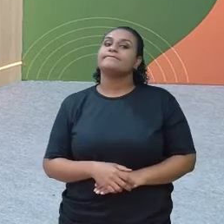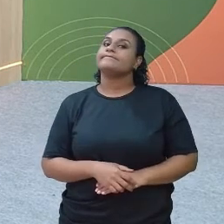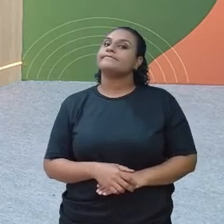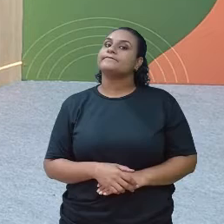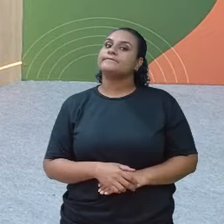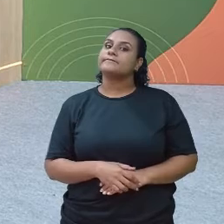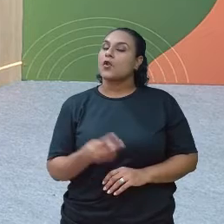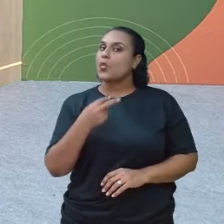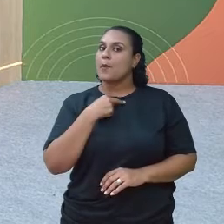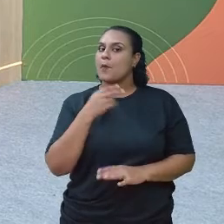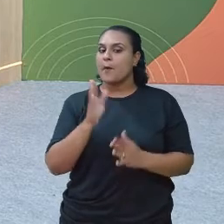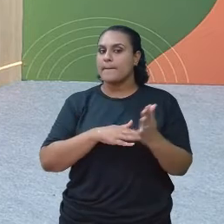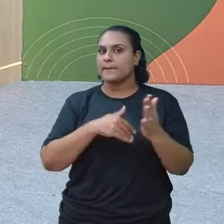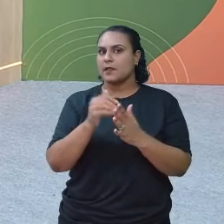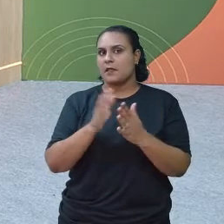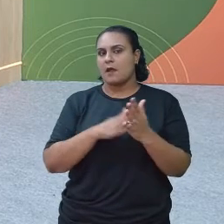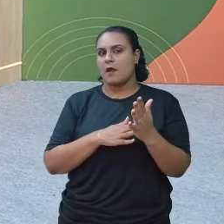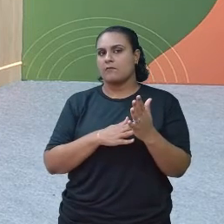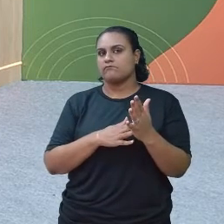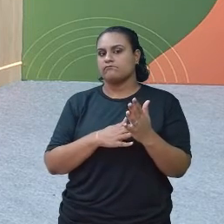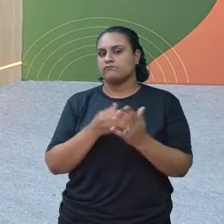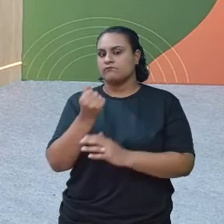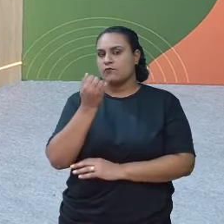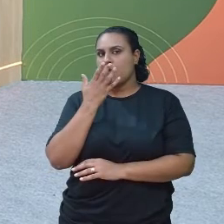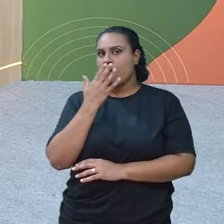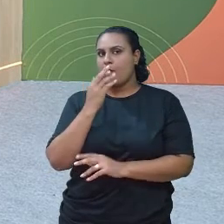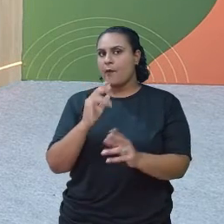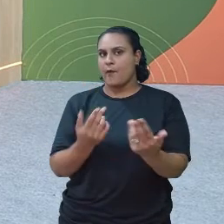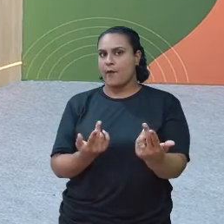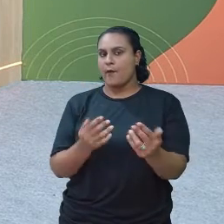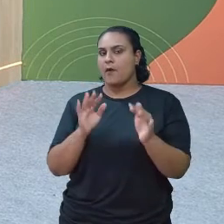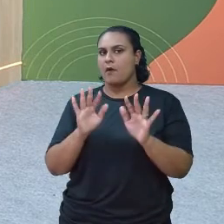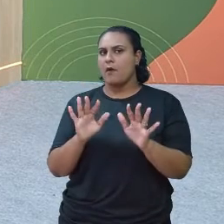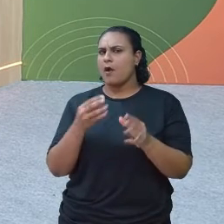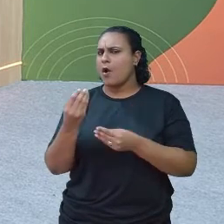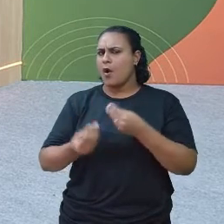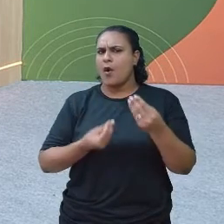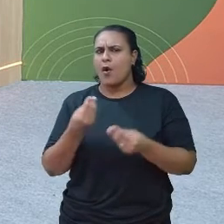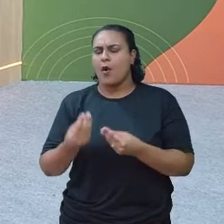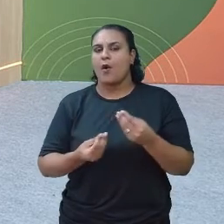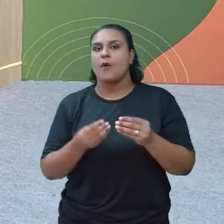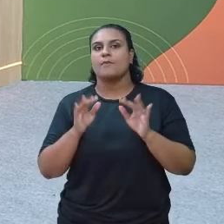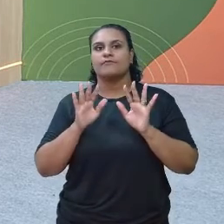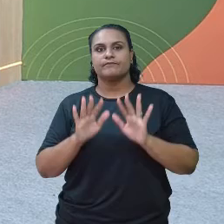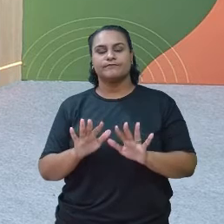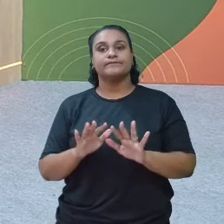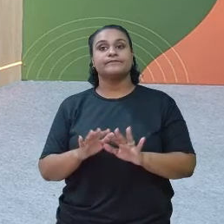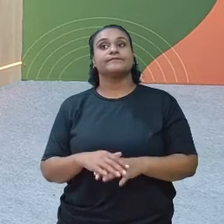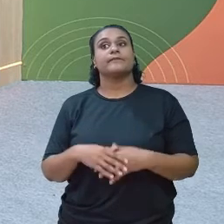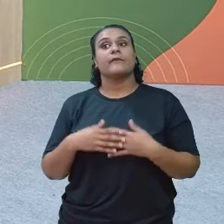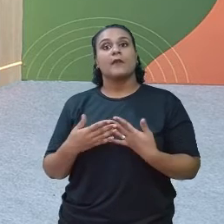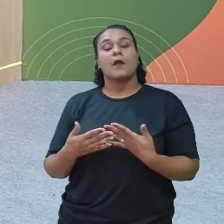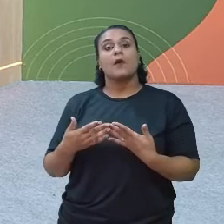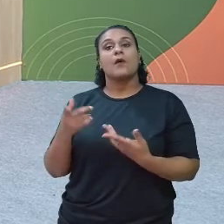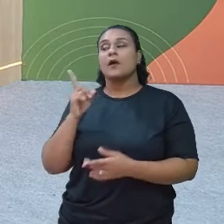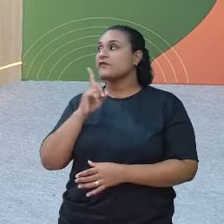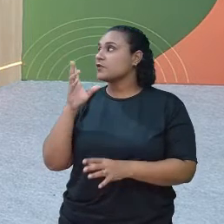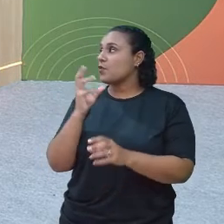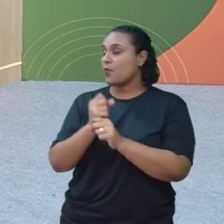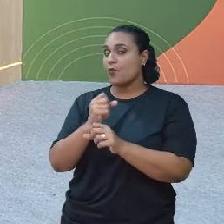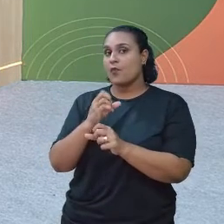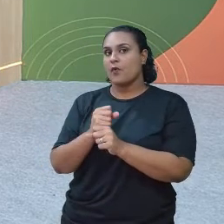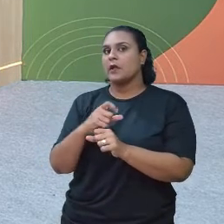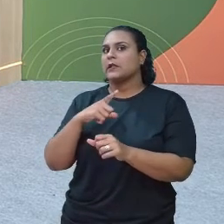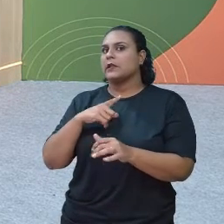posso pintar com a mesma cor, então como é que eu vou fazer essa descrição? Então a gente começa a ver que o problema ele tem